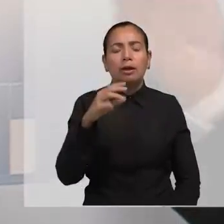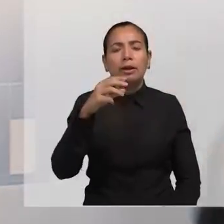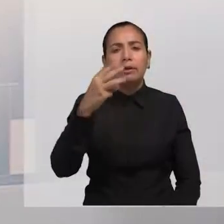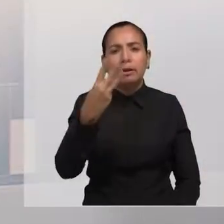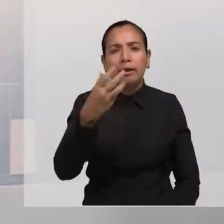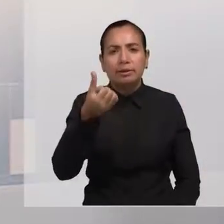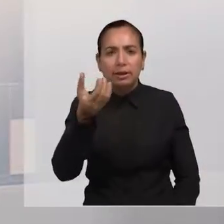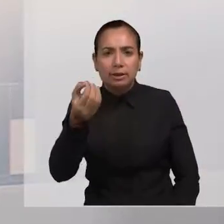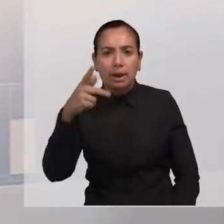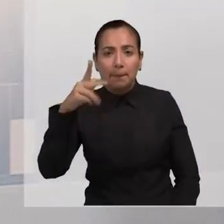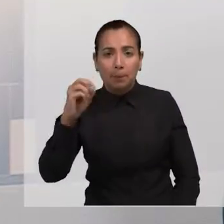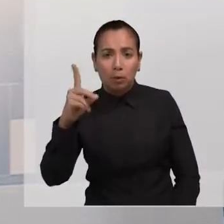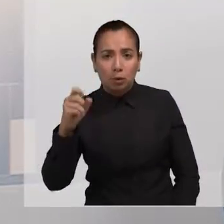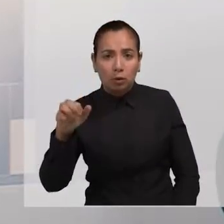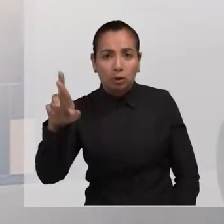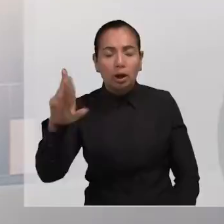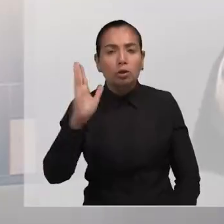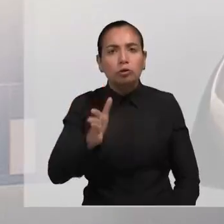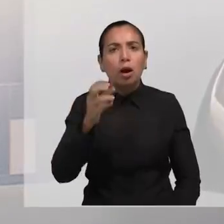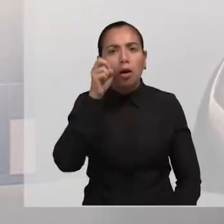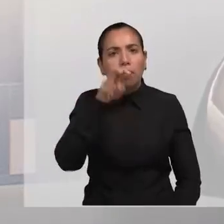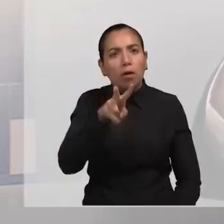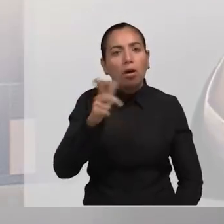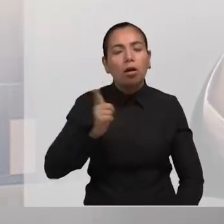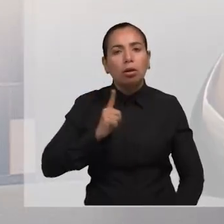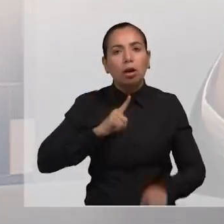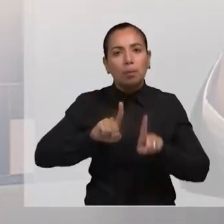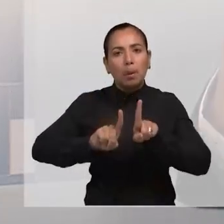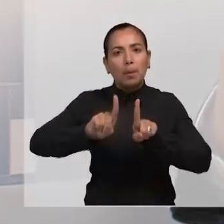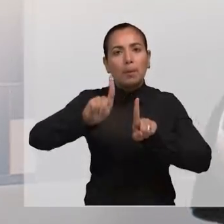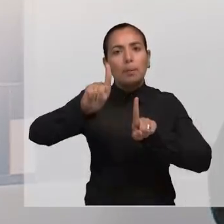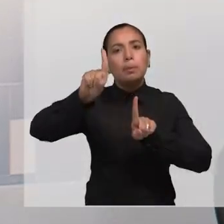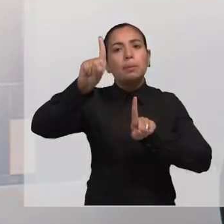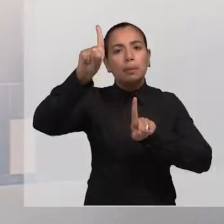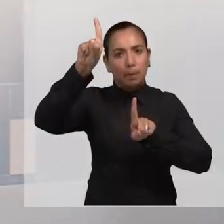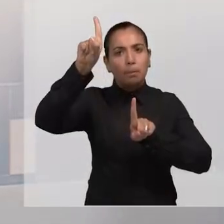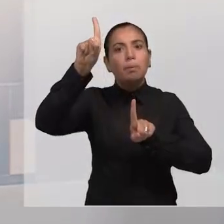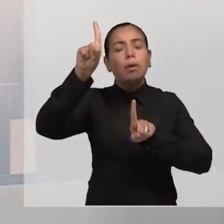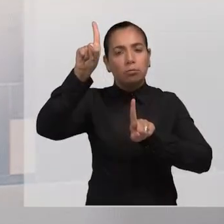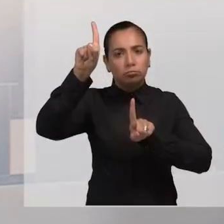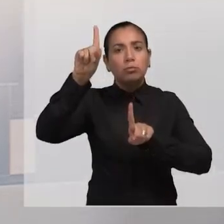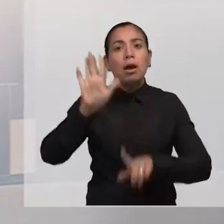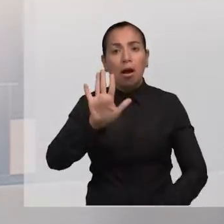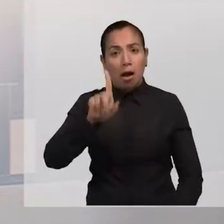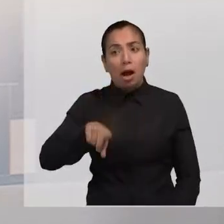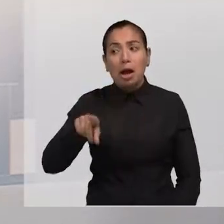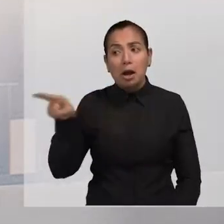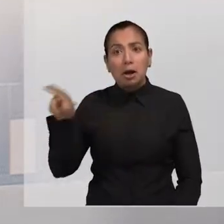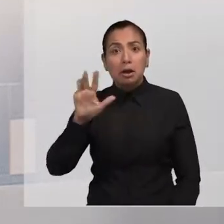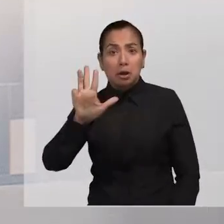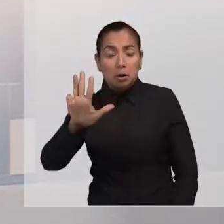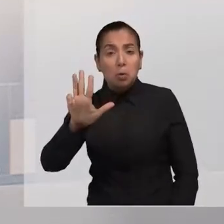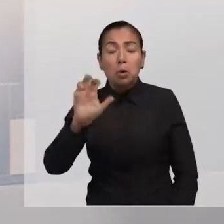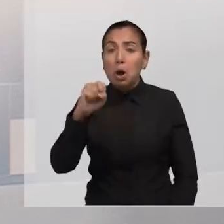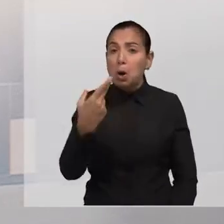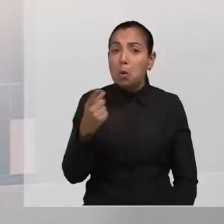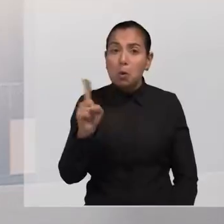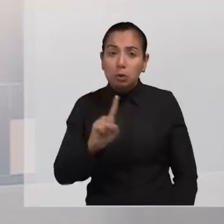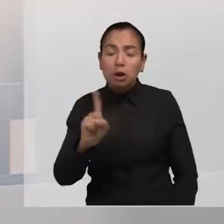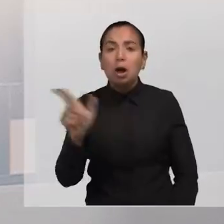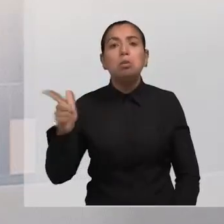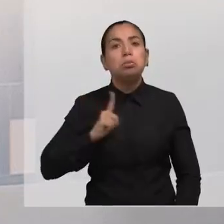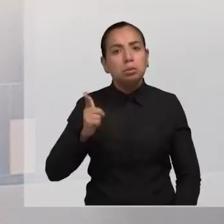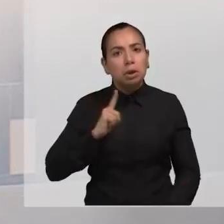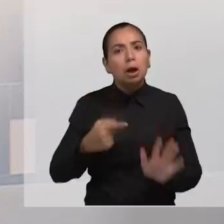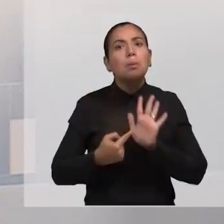já notava um crescimento forte. Mesmo com Lula candidato ou sem Lula candidato, ele demonstrava